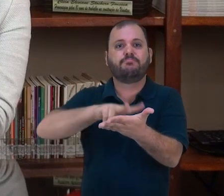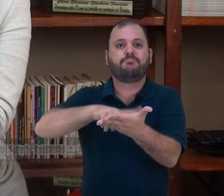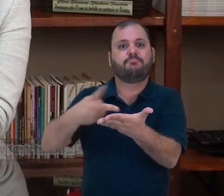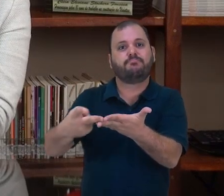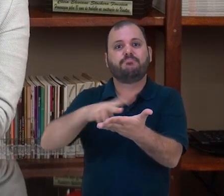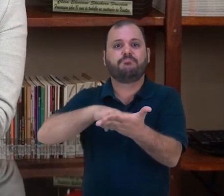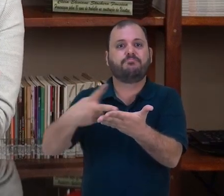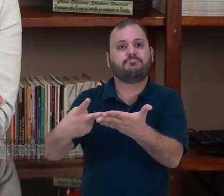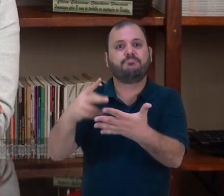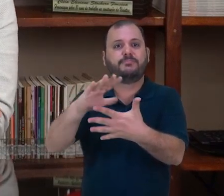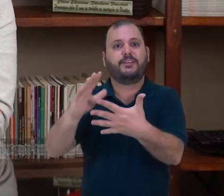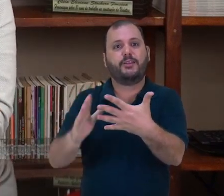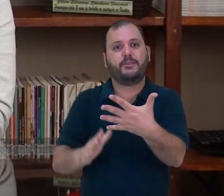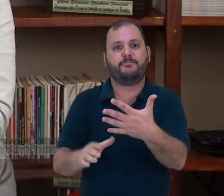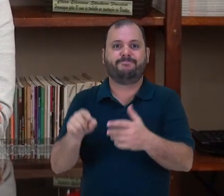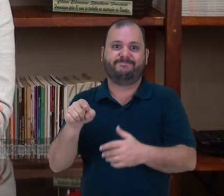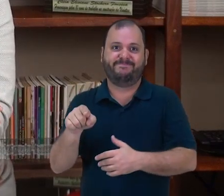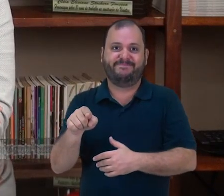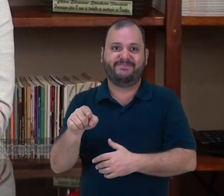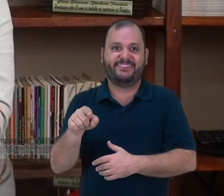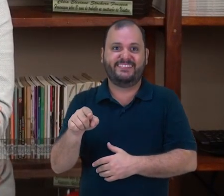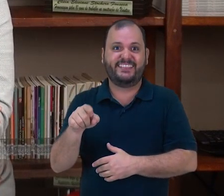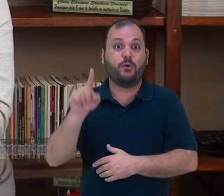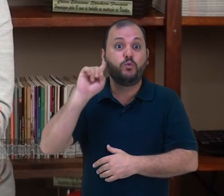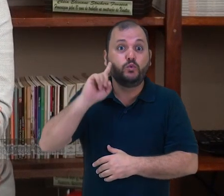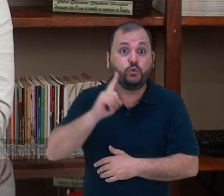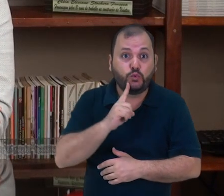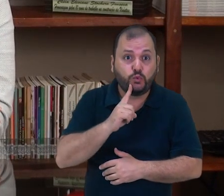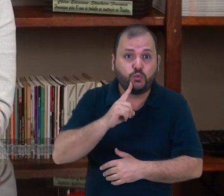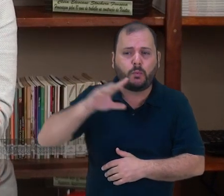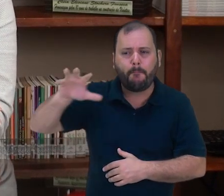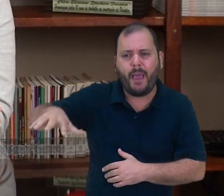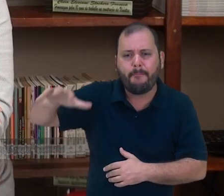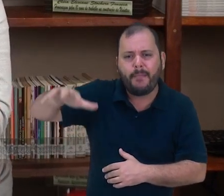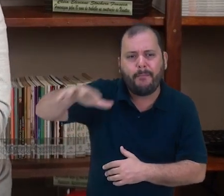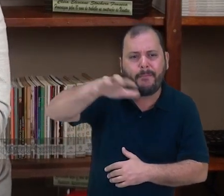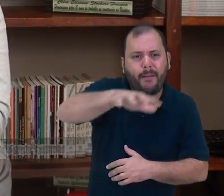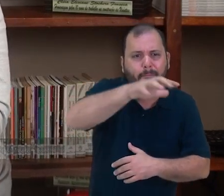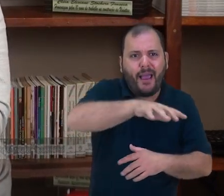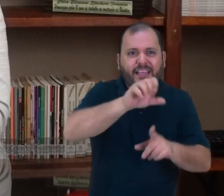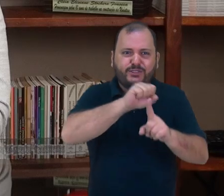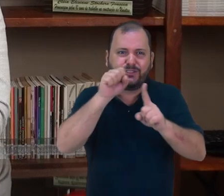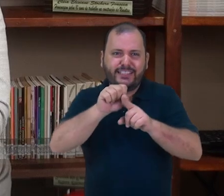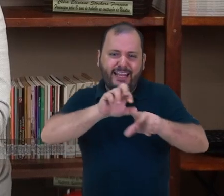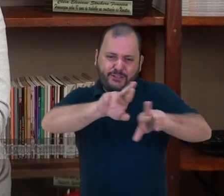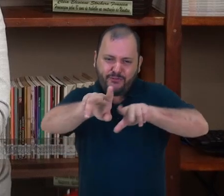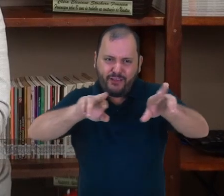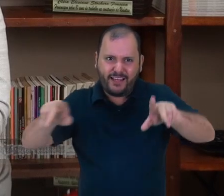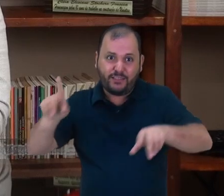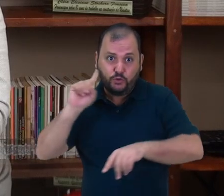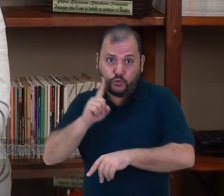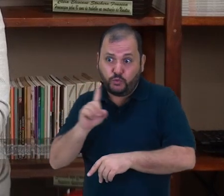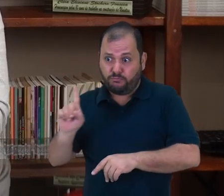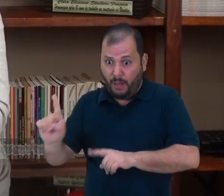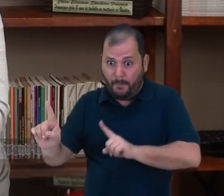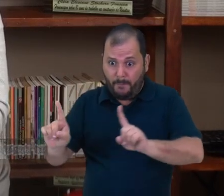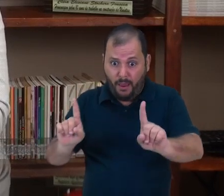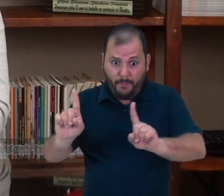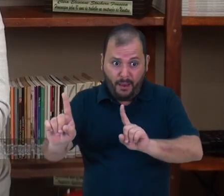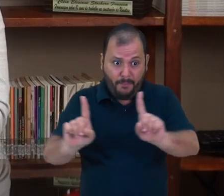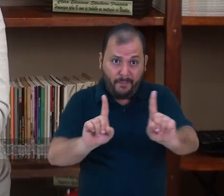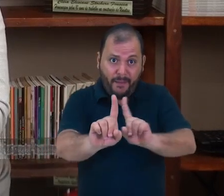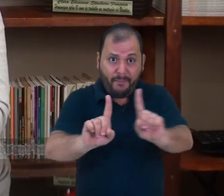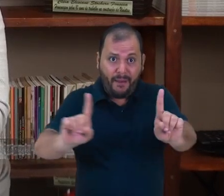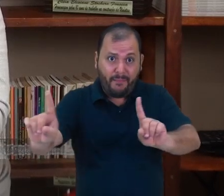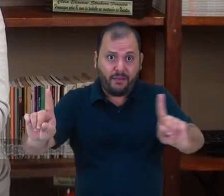ofertar os serviços de tradução e interpretação de libras. Assim, quanto mais o surdo participa da sociedade, mais